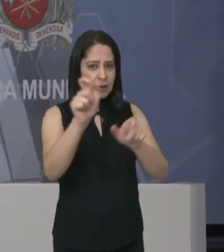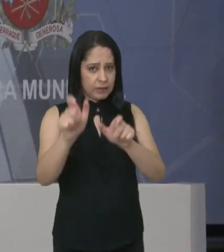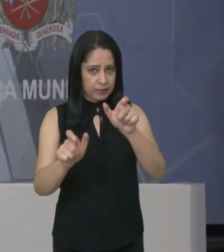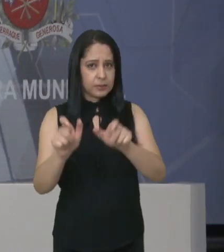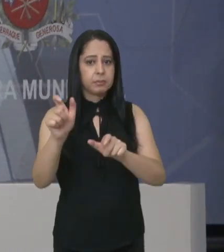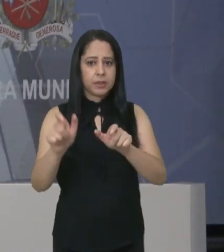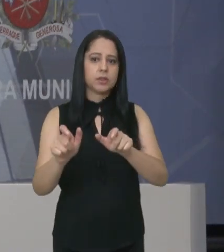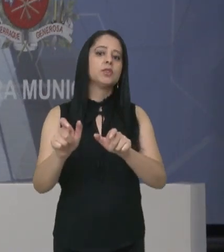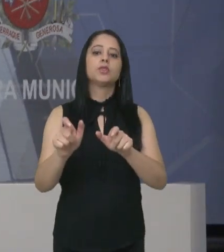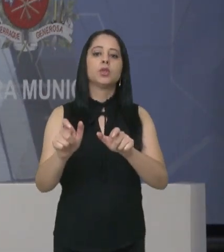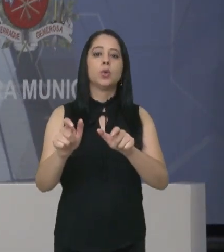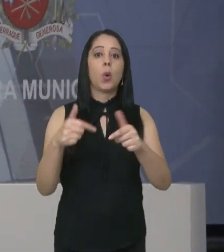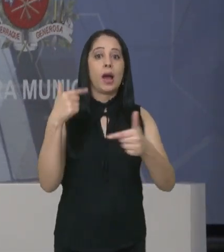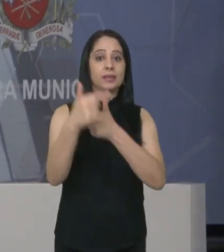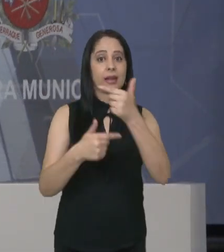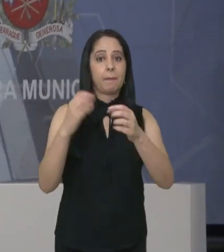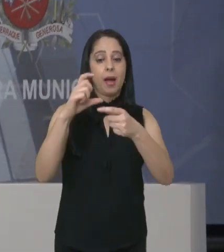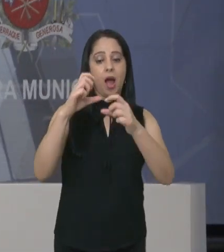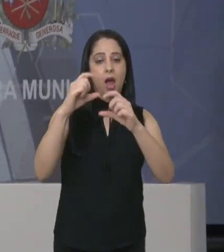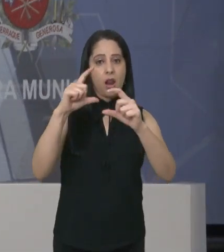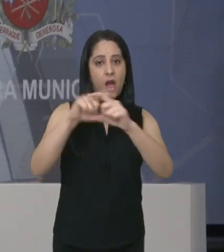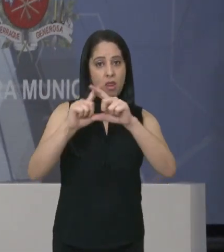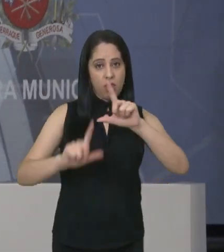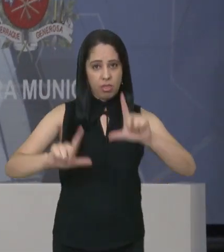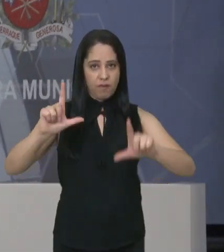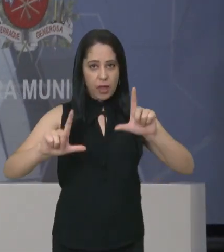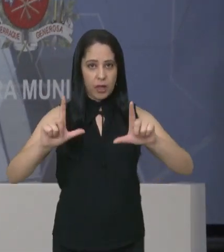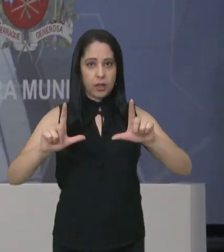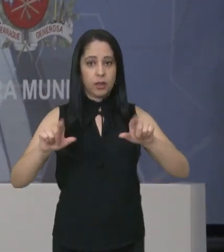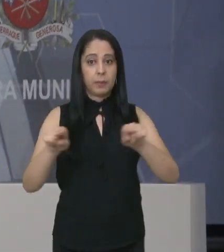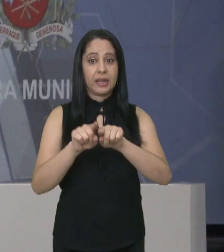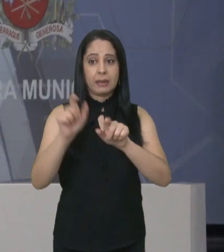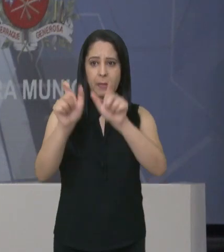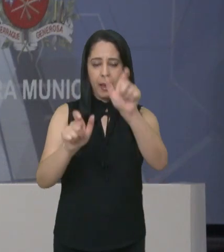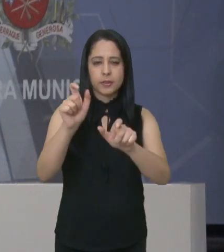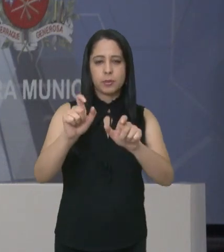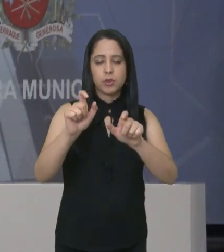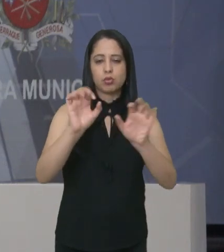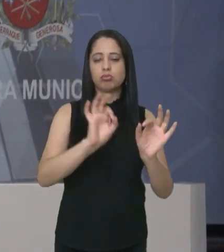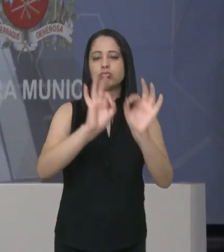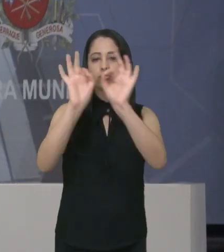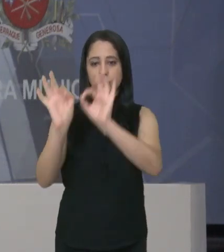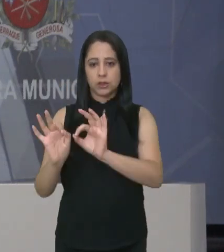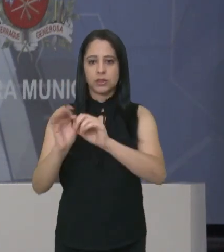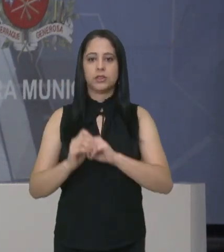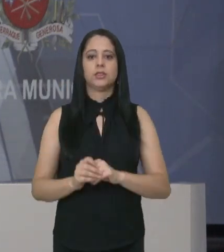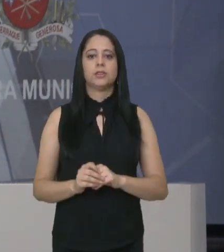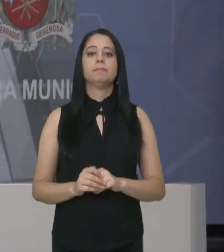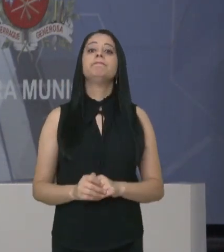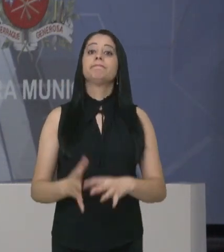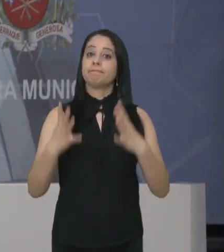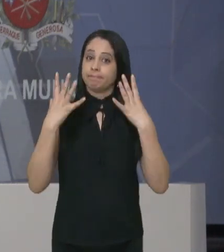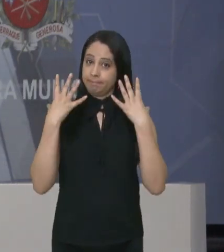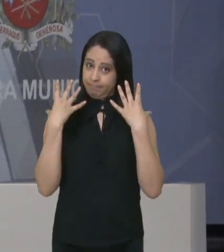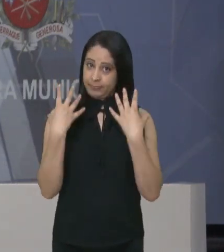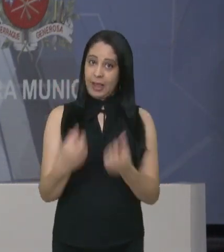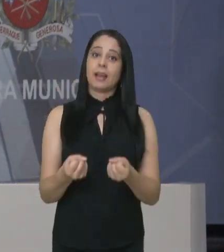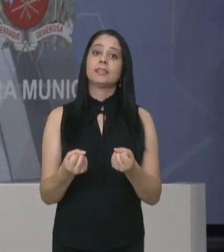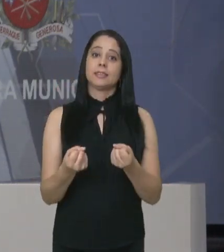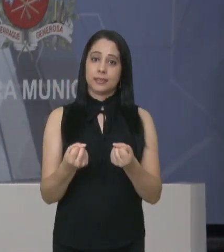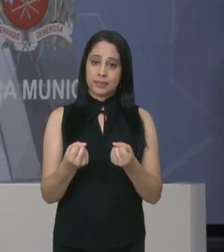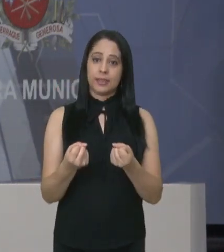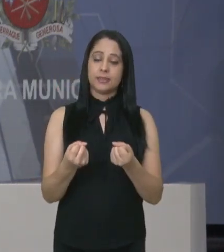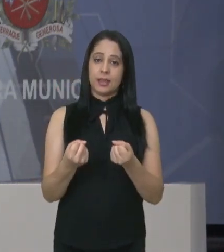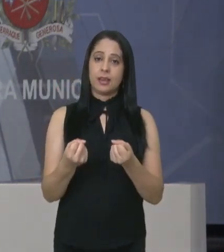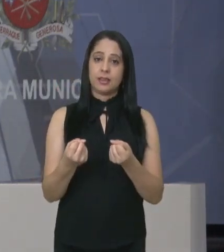que trabalham hoje na TV Câmara, todos que nos assistem. Primeiro, aceitar o resultado